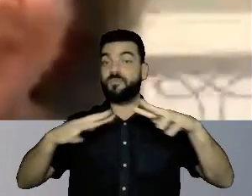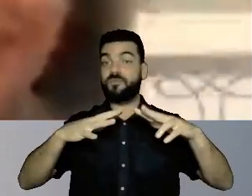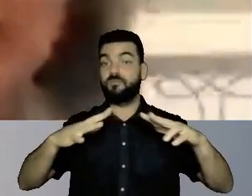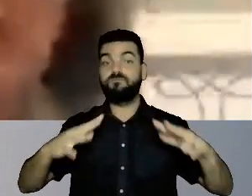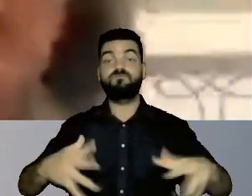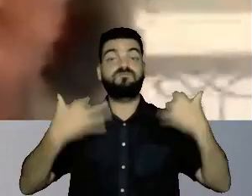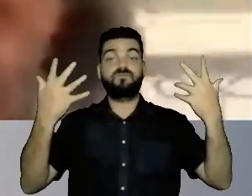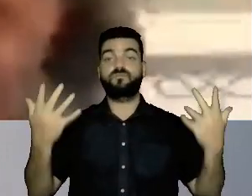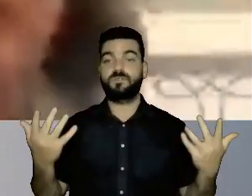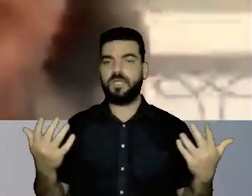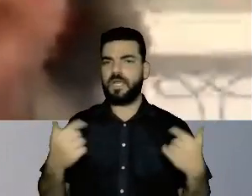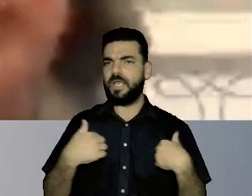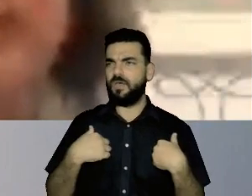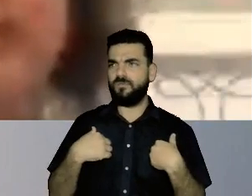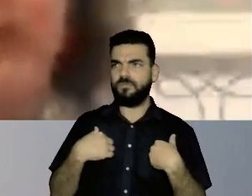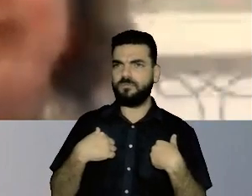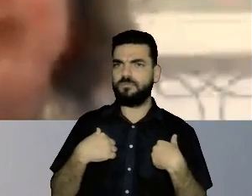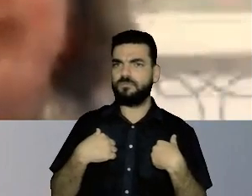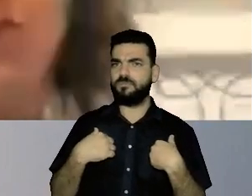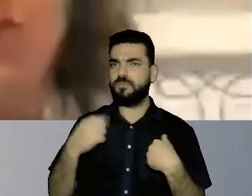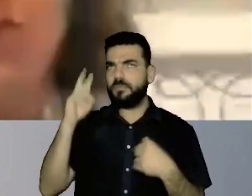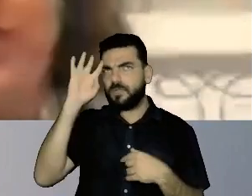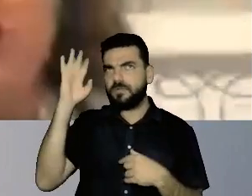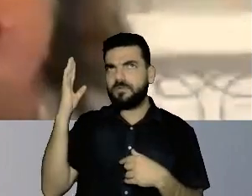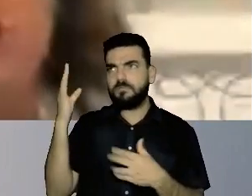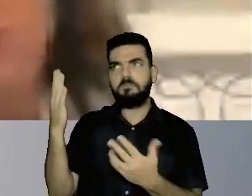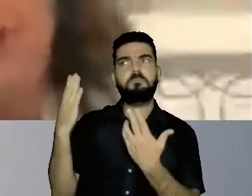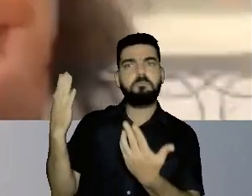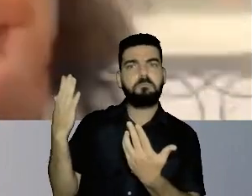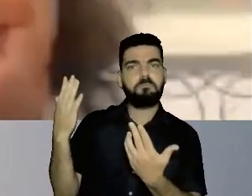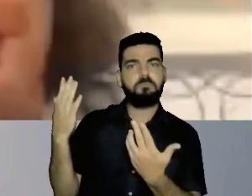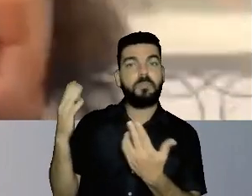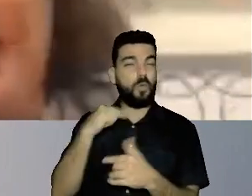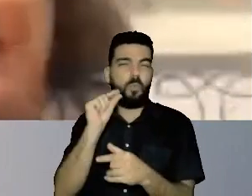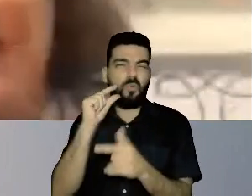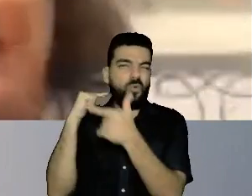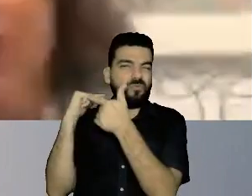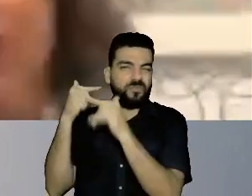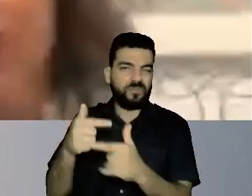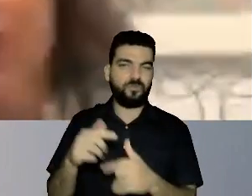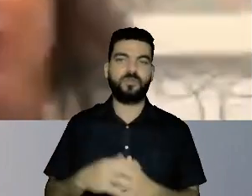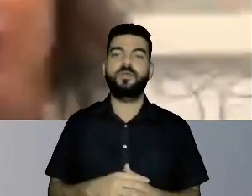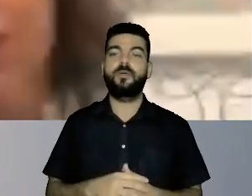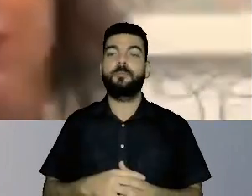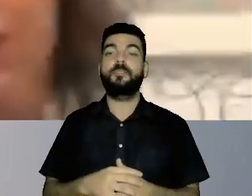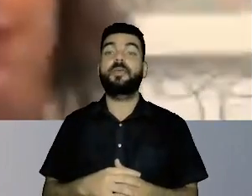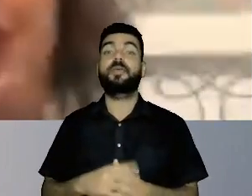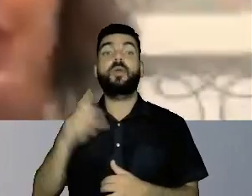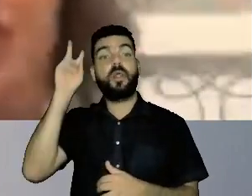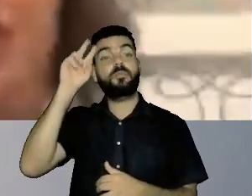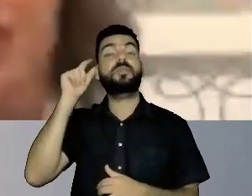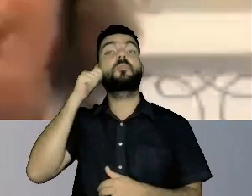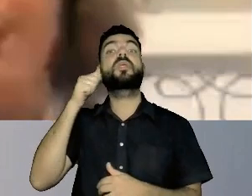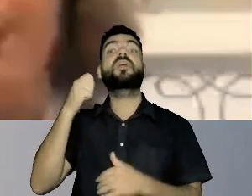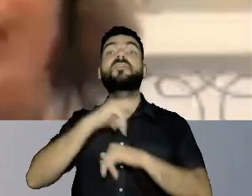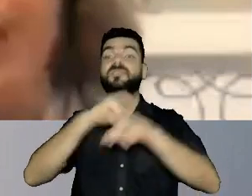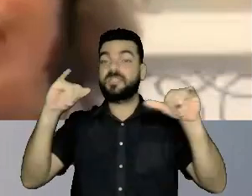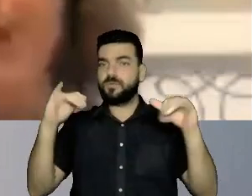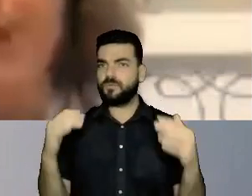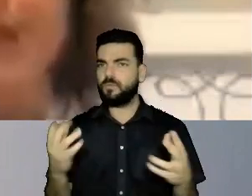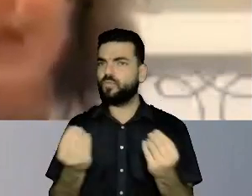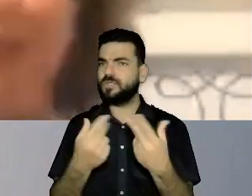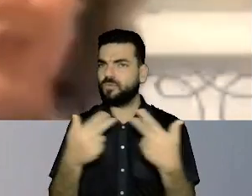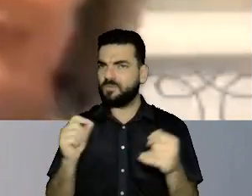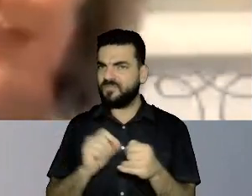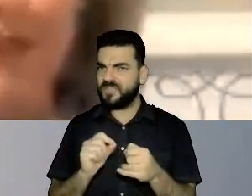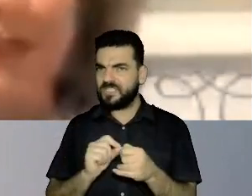elas precisam de algum movimento que no começo soa até estranho, né? Eu acho que soa estranho, me causou um pouco de